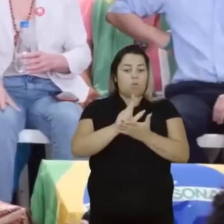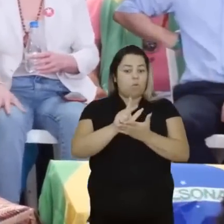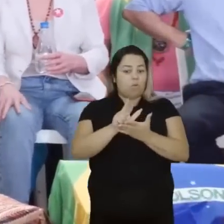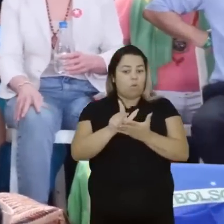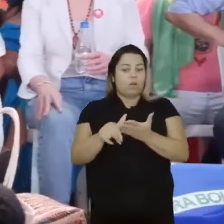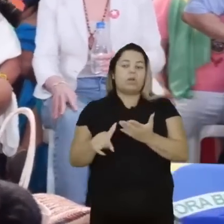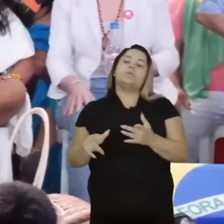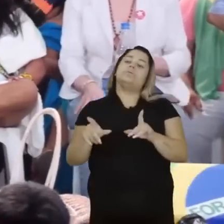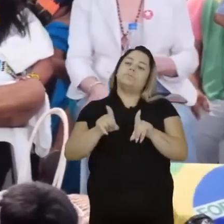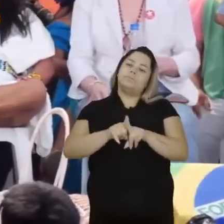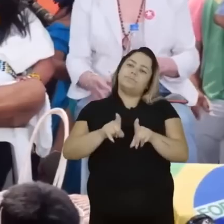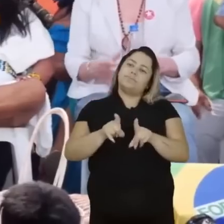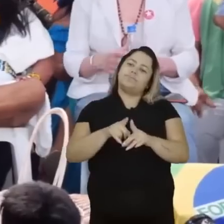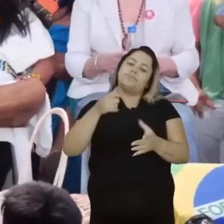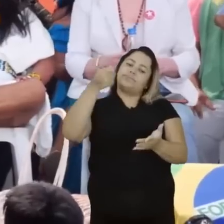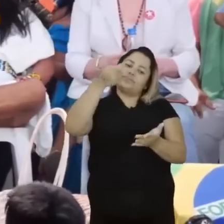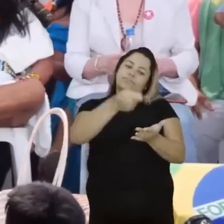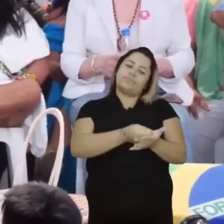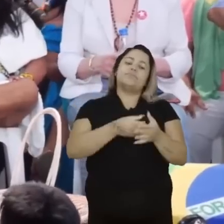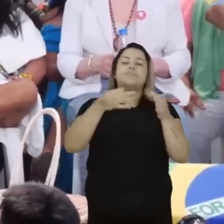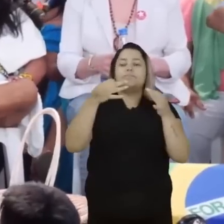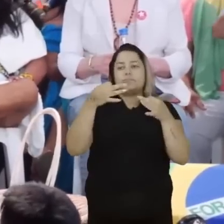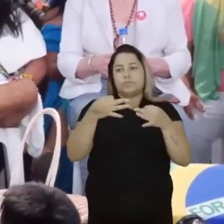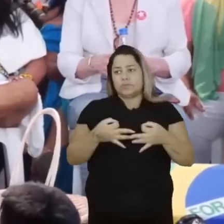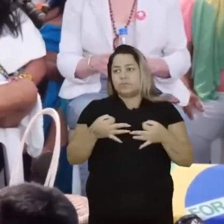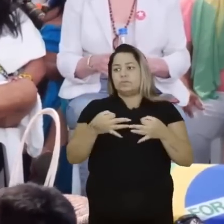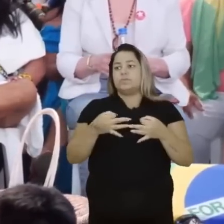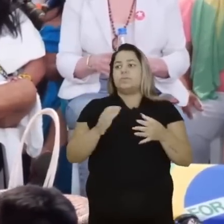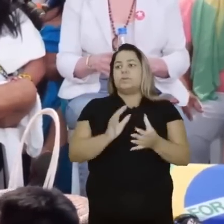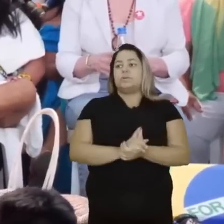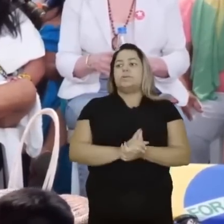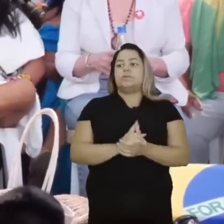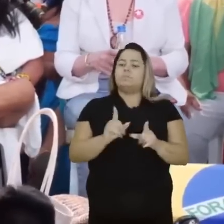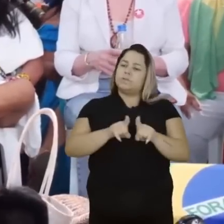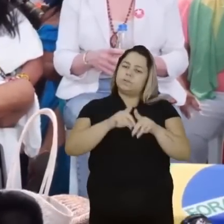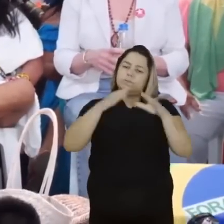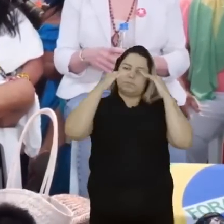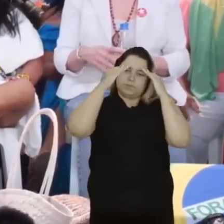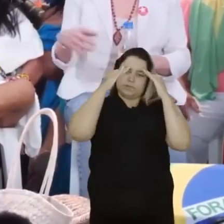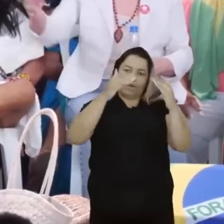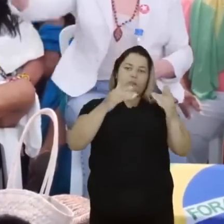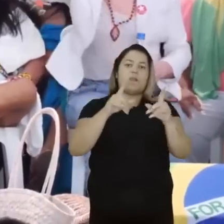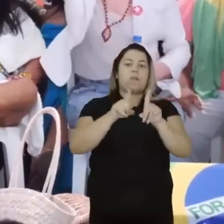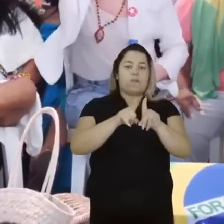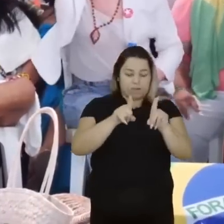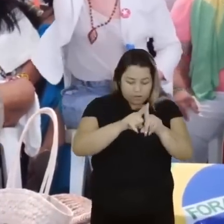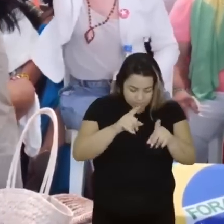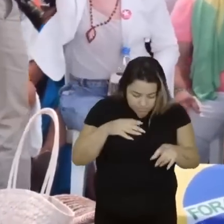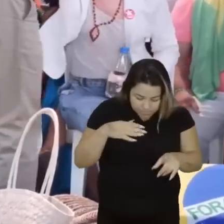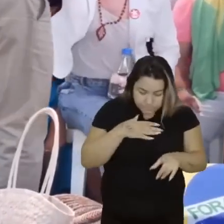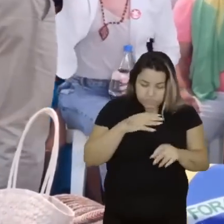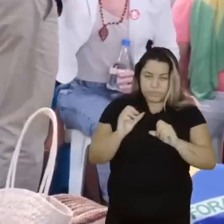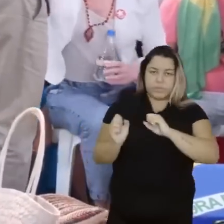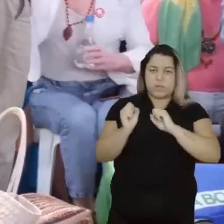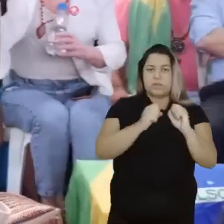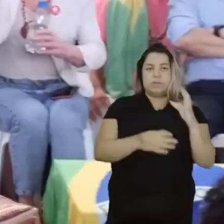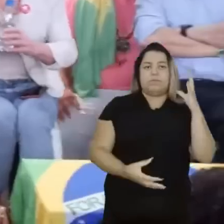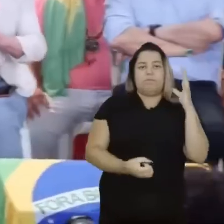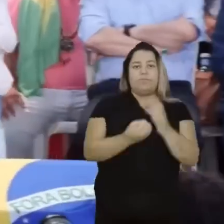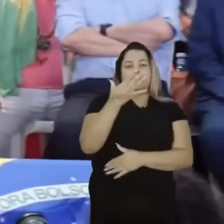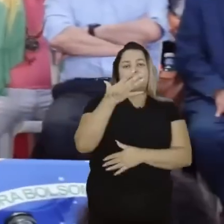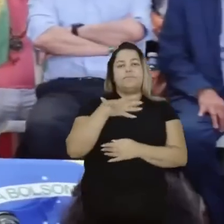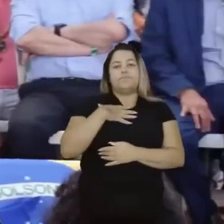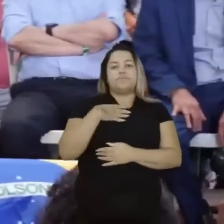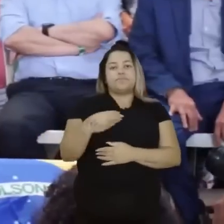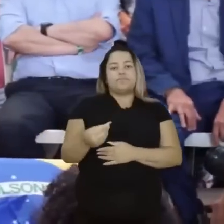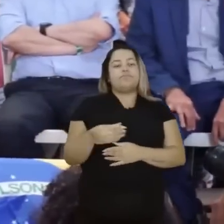tenham direito a ter uma vida digna, uma vida respeitada, e que vocês possam criar o filho de vocês com